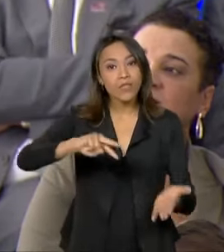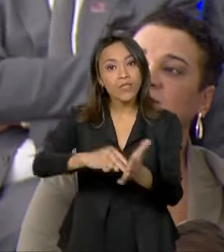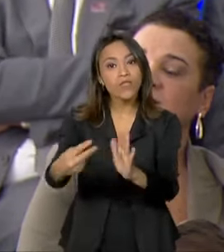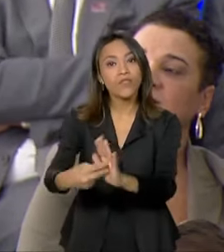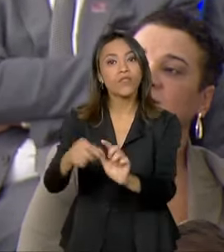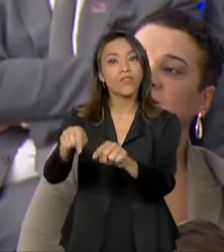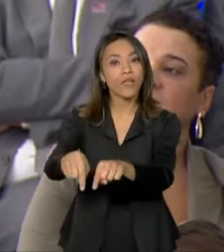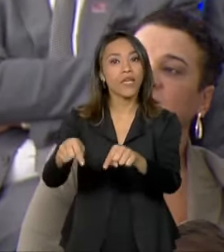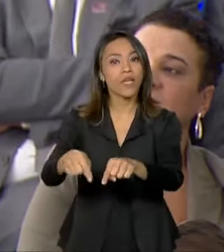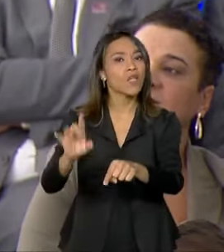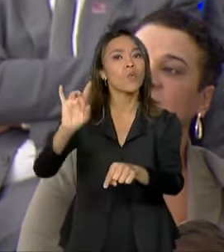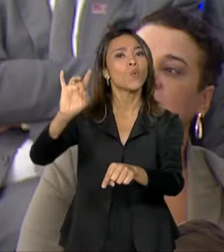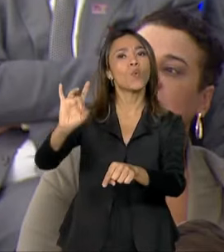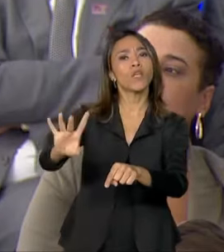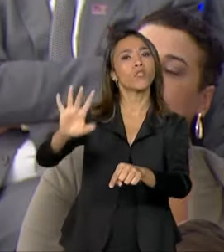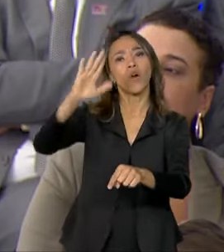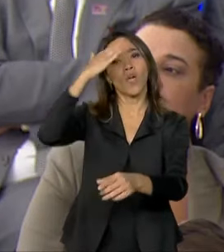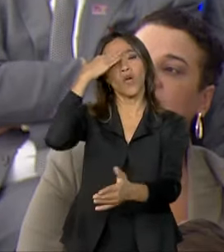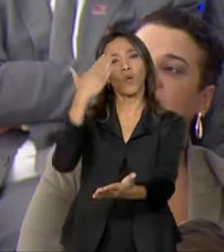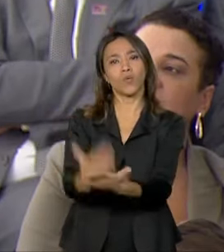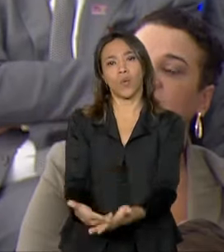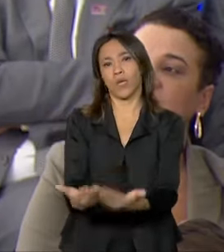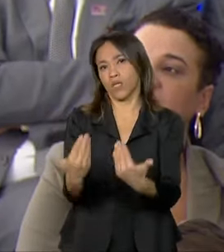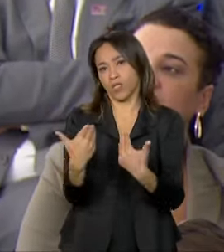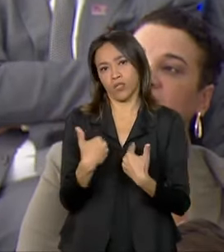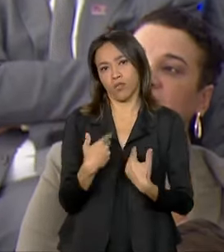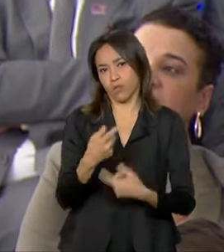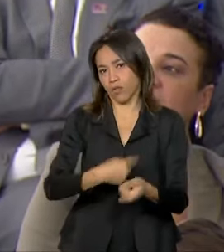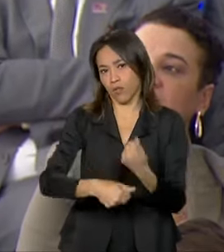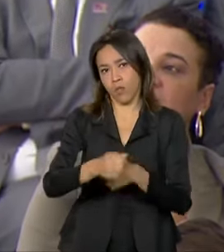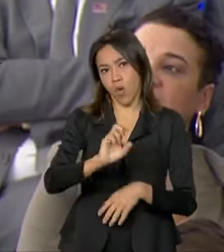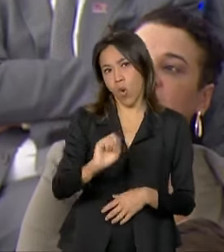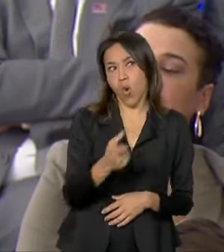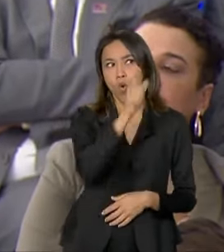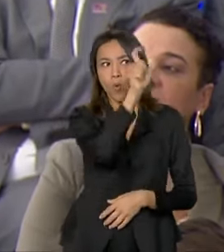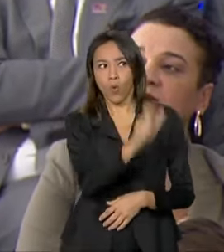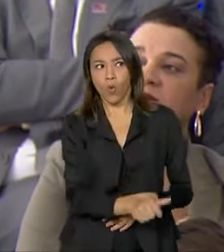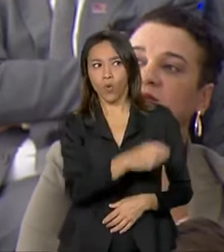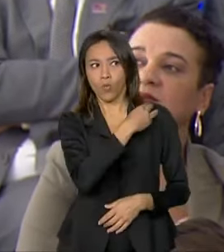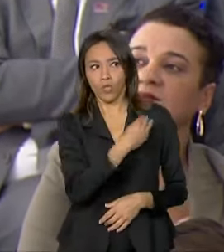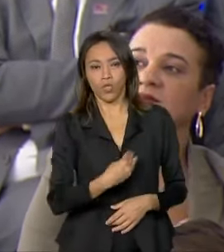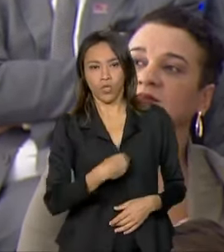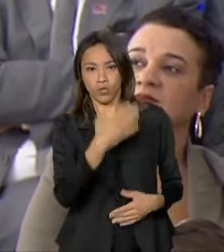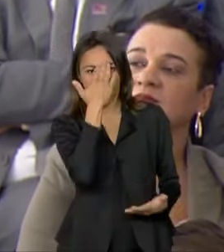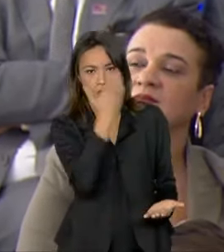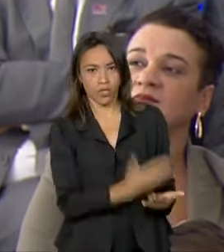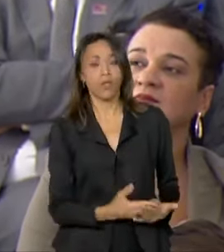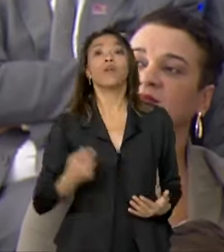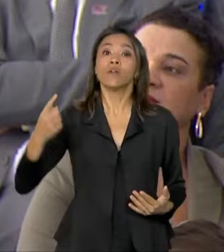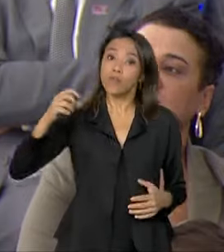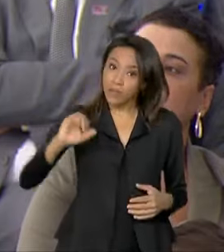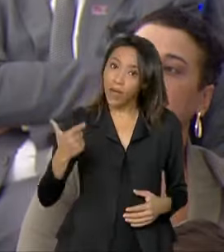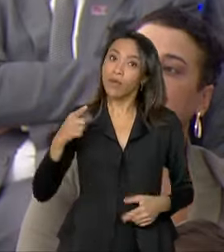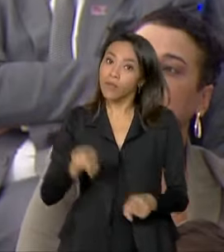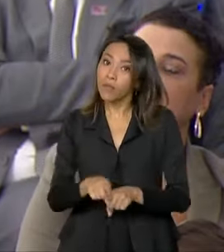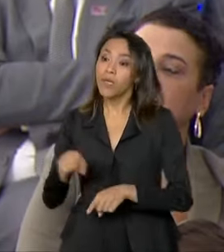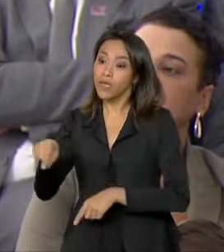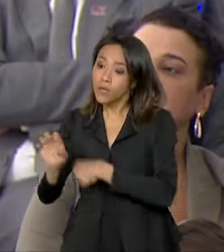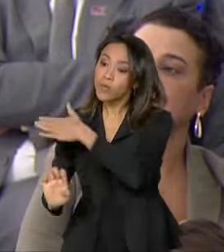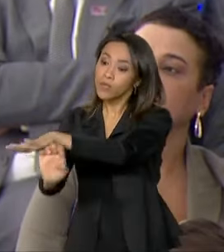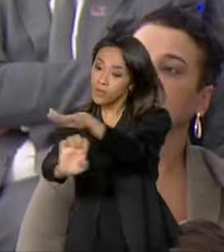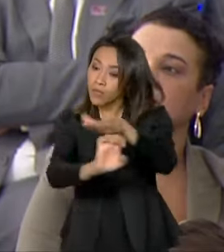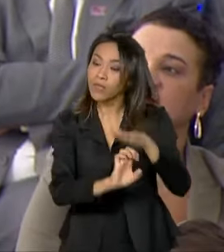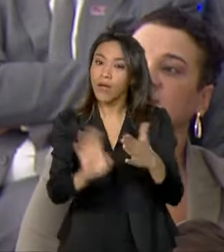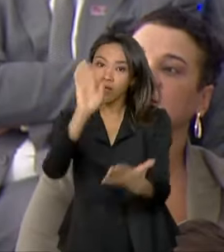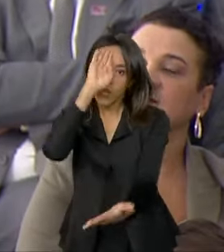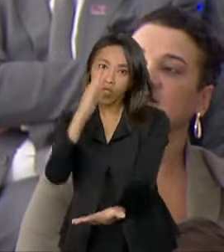não é apenas eu que estou acreditando na economia ou o Haddad. É sinal que os empresários também estão acreditando, embora nem todos